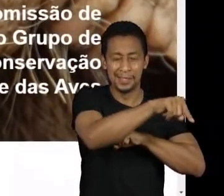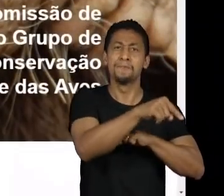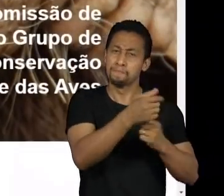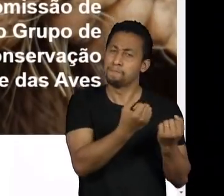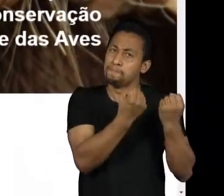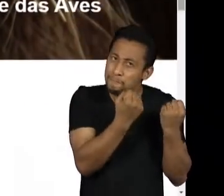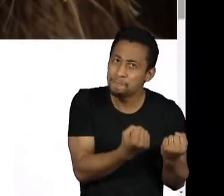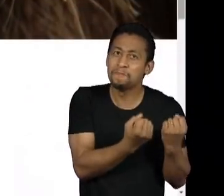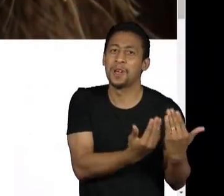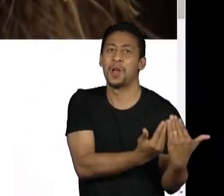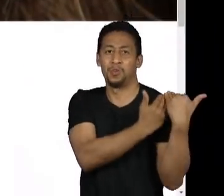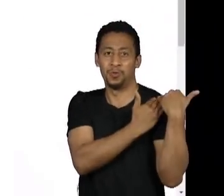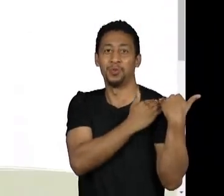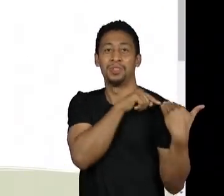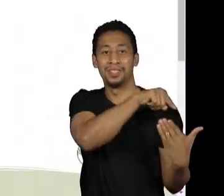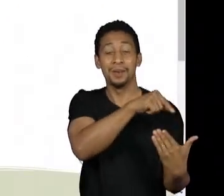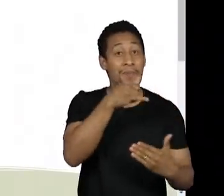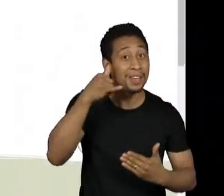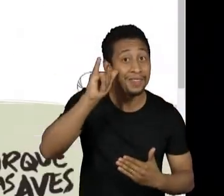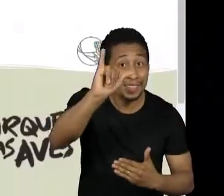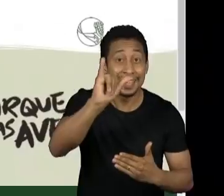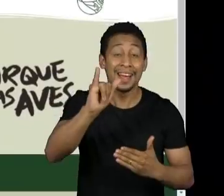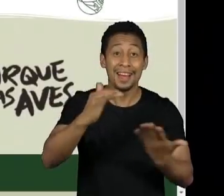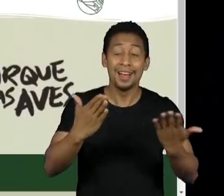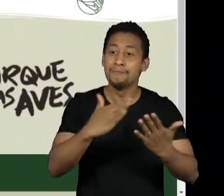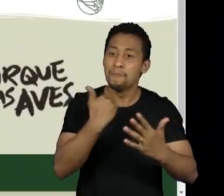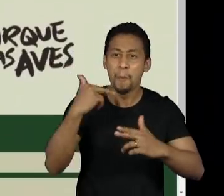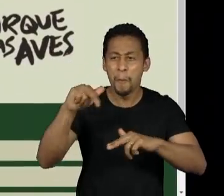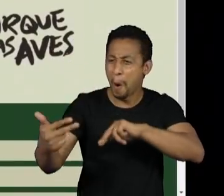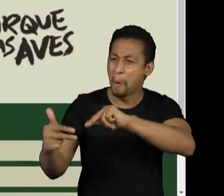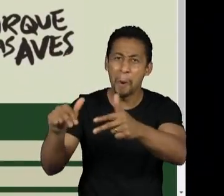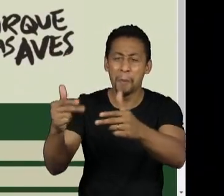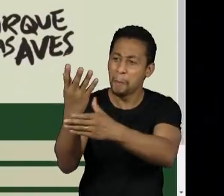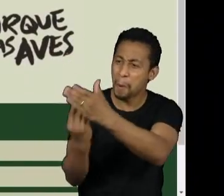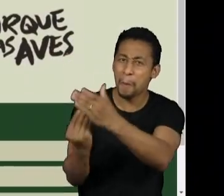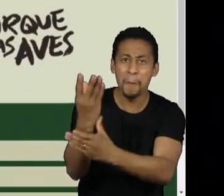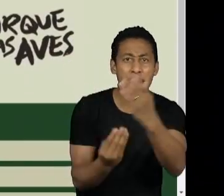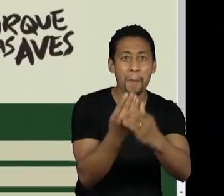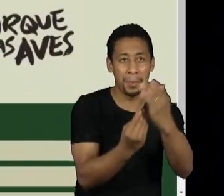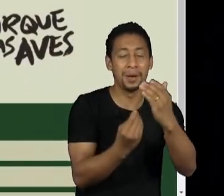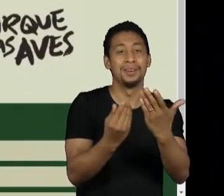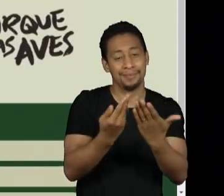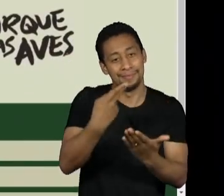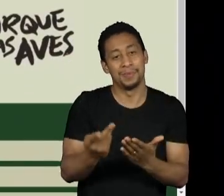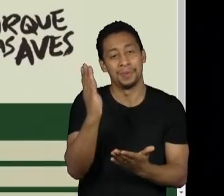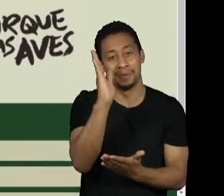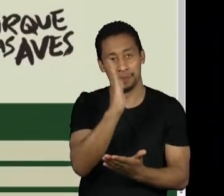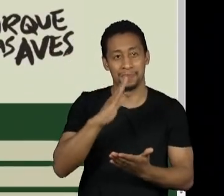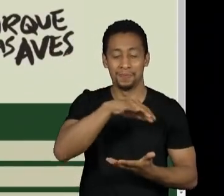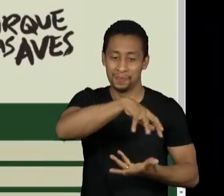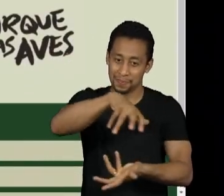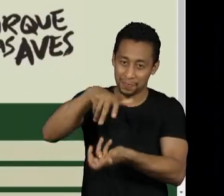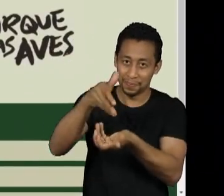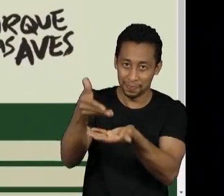peso para evitar que mais animais e plantas desapareçam da face da terra.